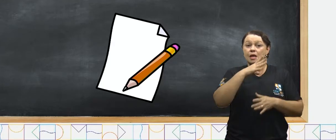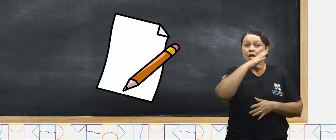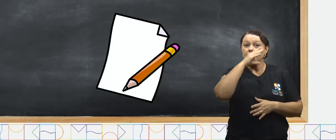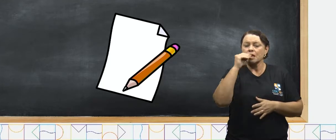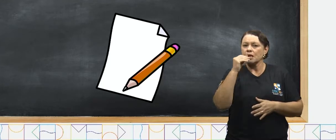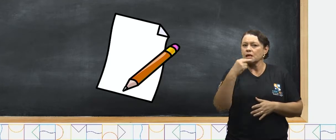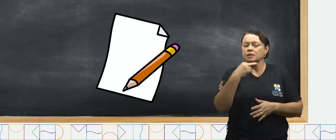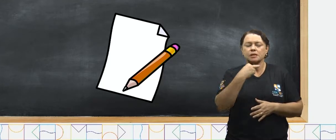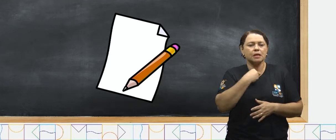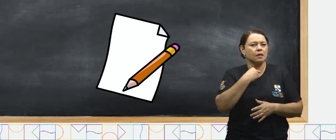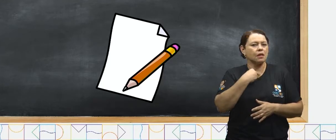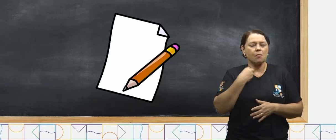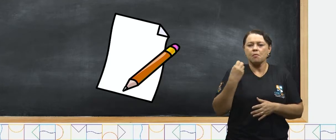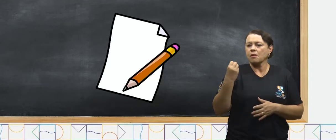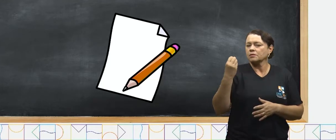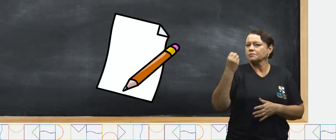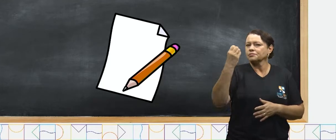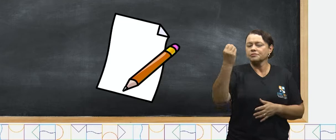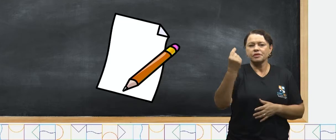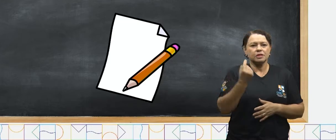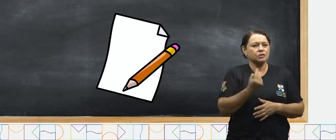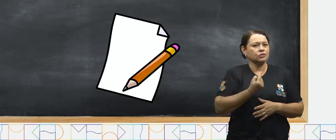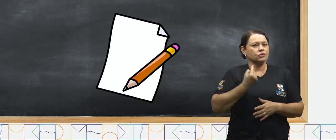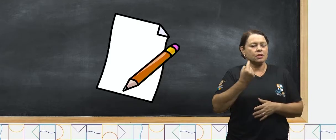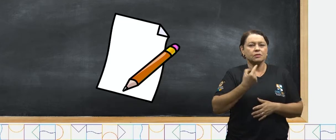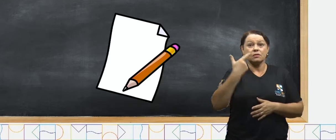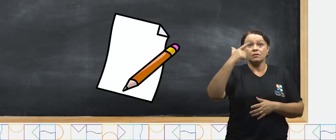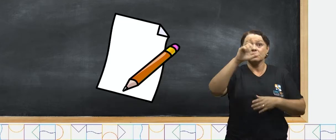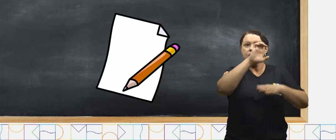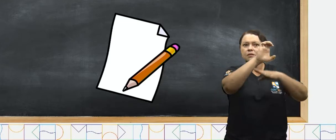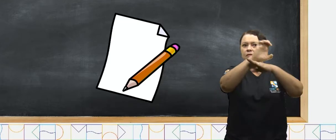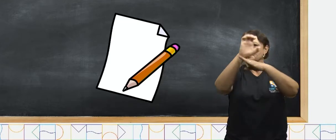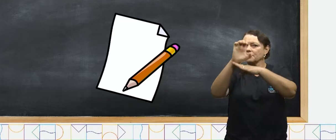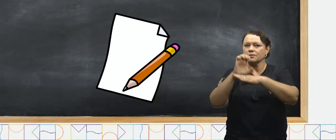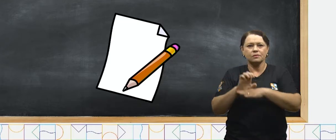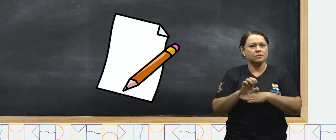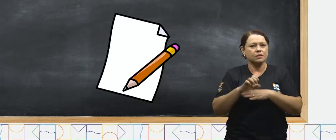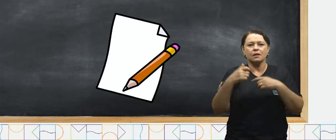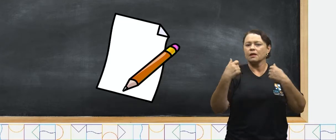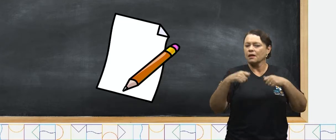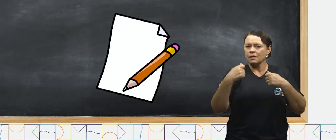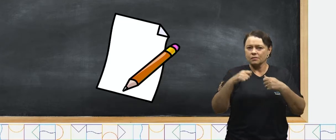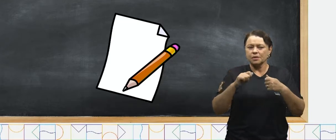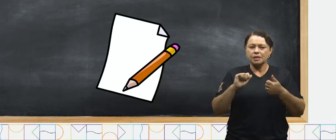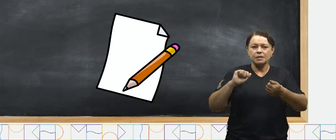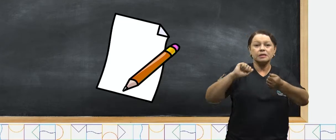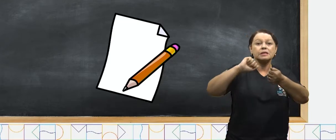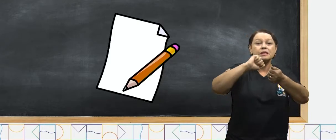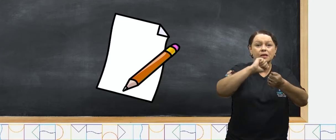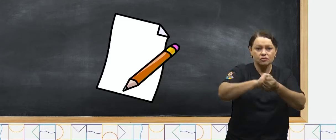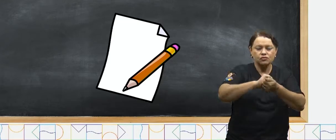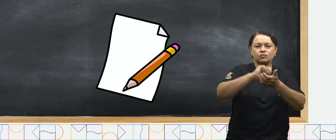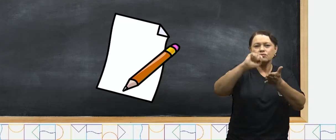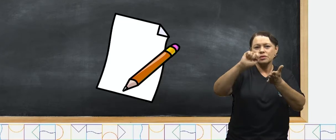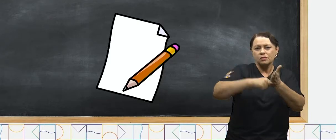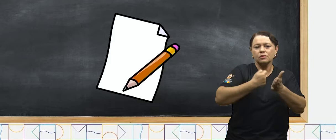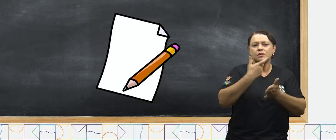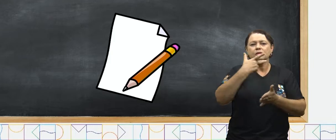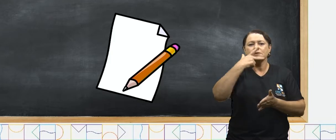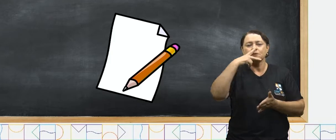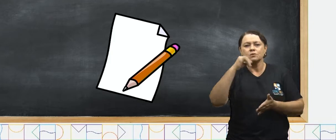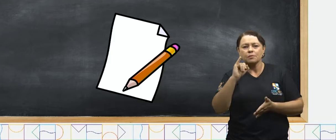Nenhuma criança poderá viajar para fora da comarca onde reside, desacompanhada dos pais